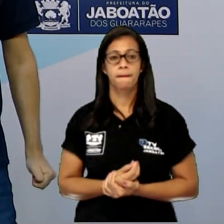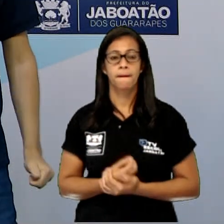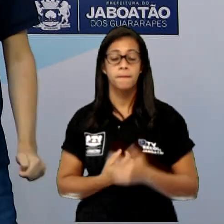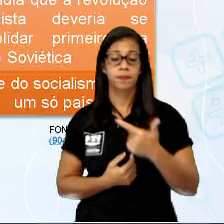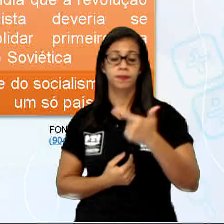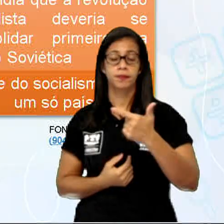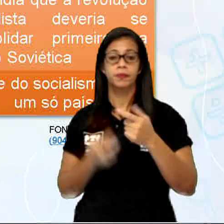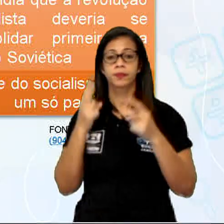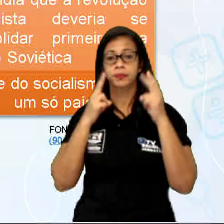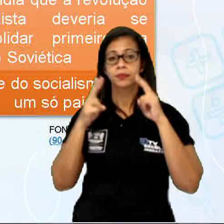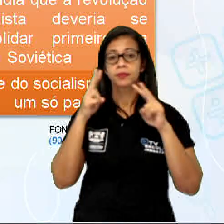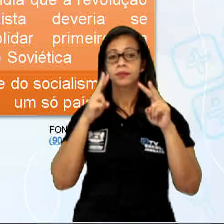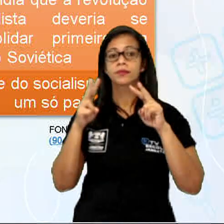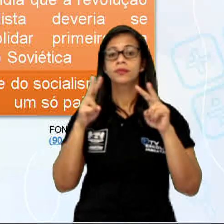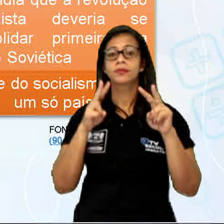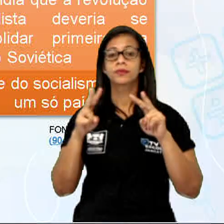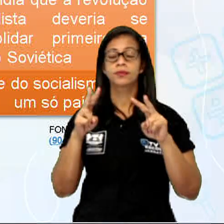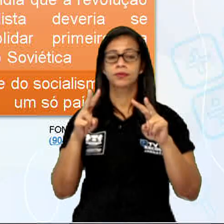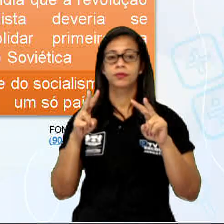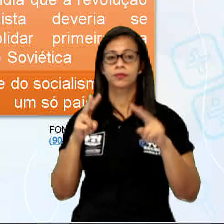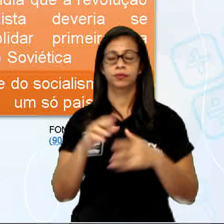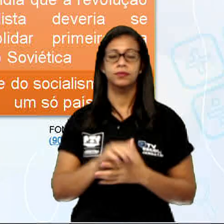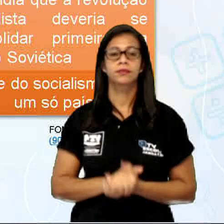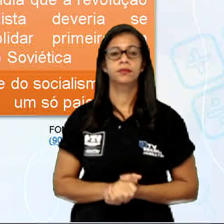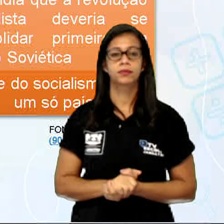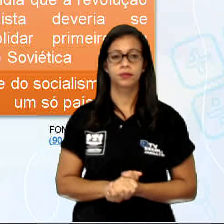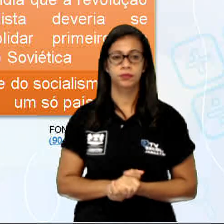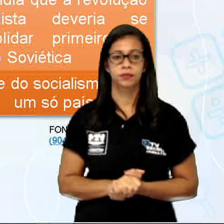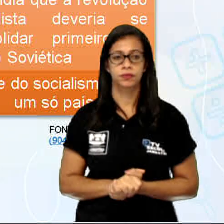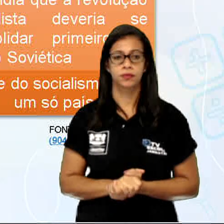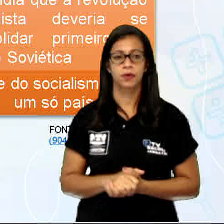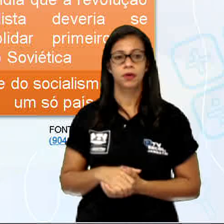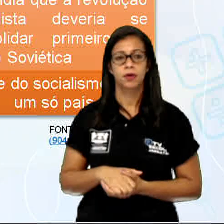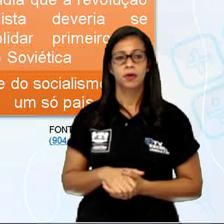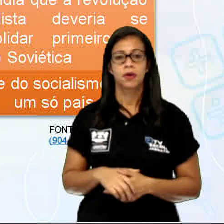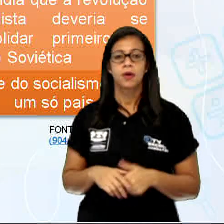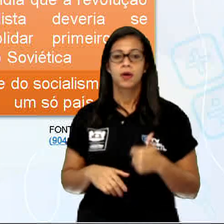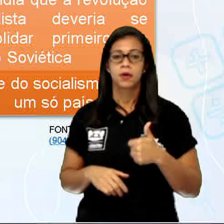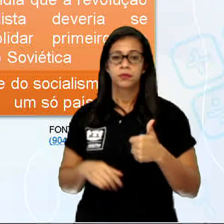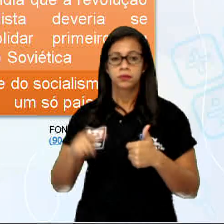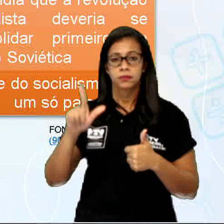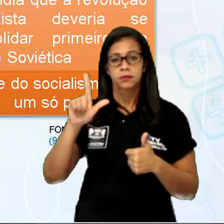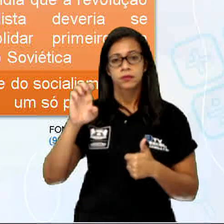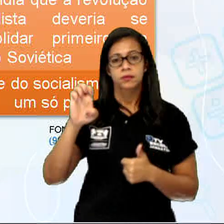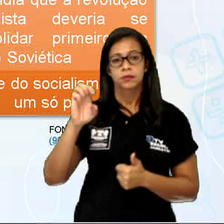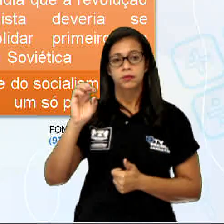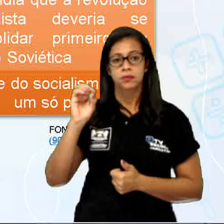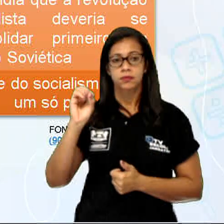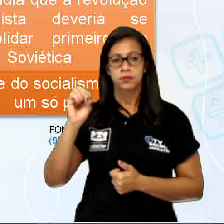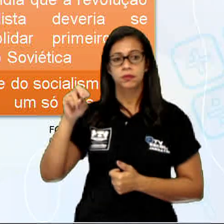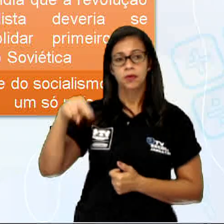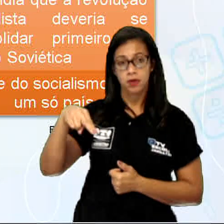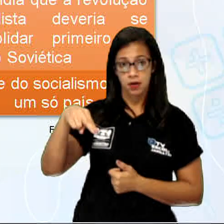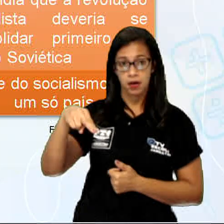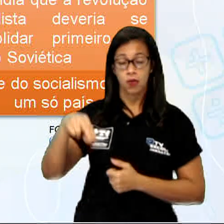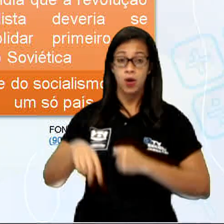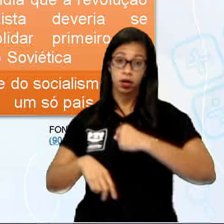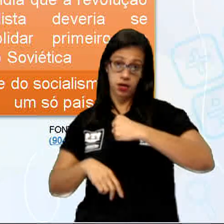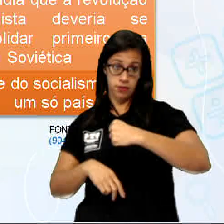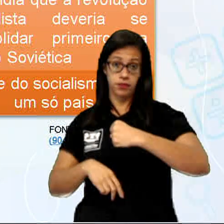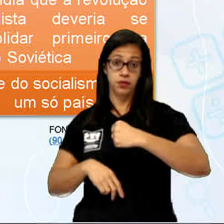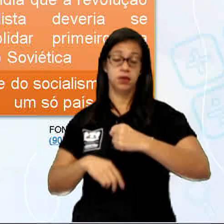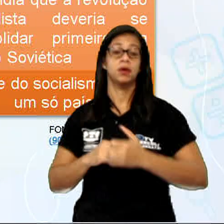nas imagens, tá? Vamos ver isso aí? Ó, o Leon Trotsky, que defendia o legado de Lenin, e o